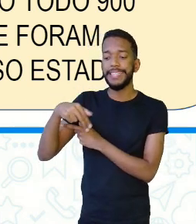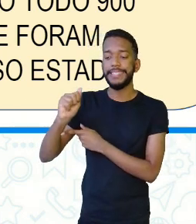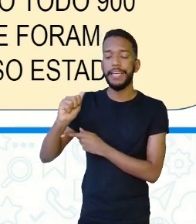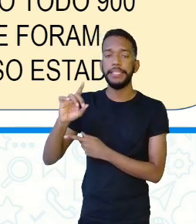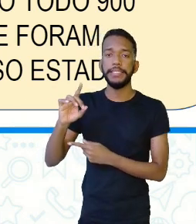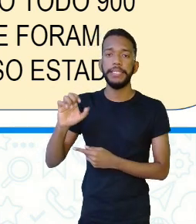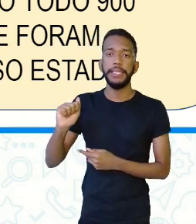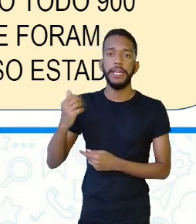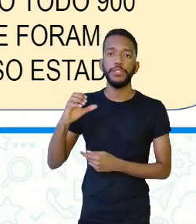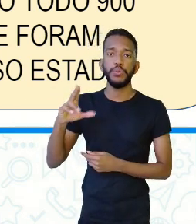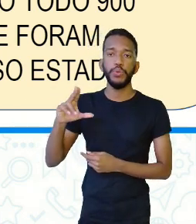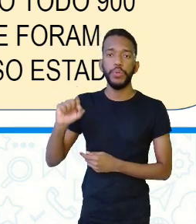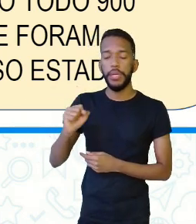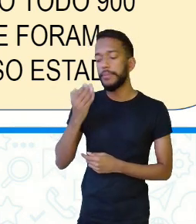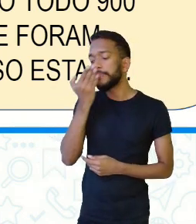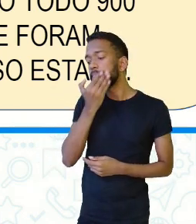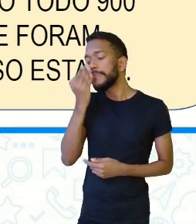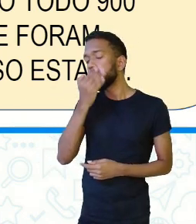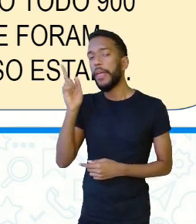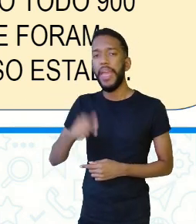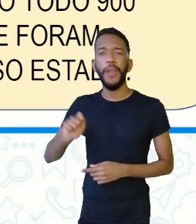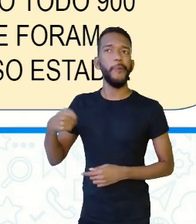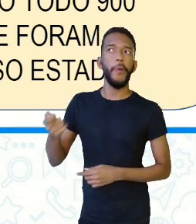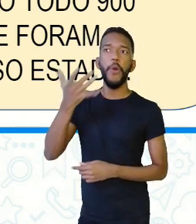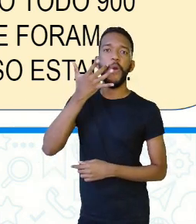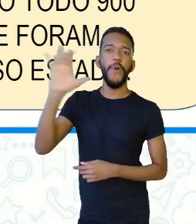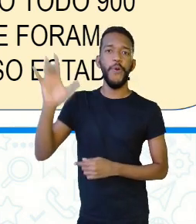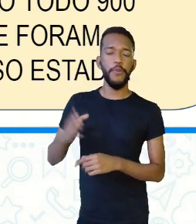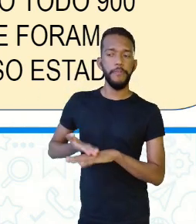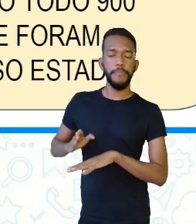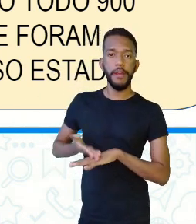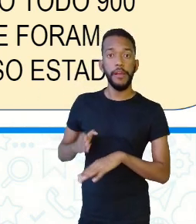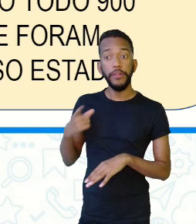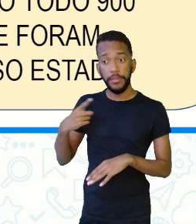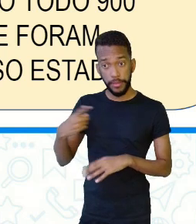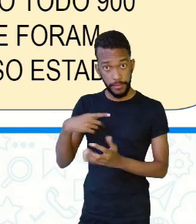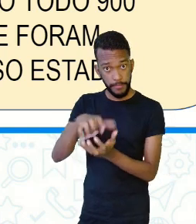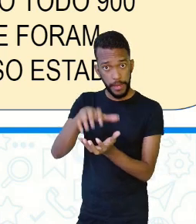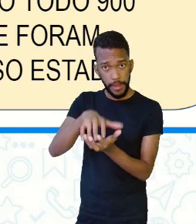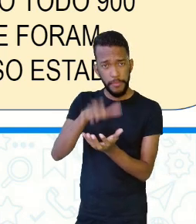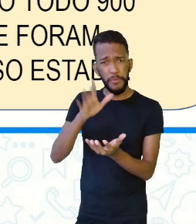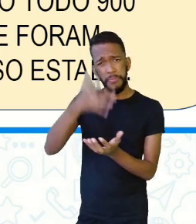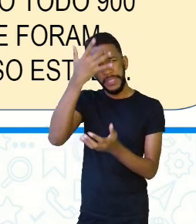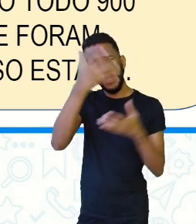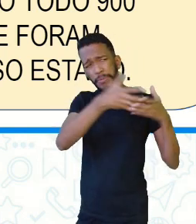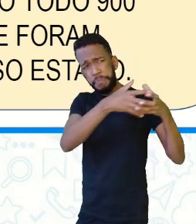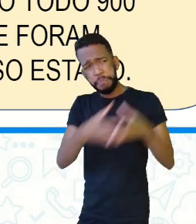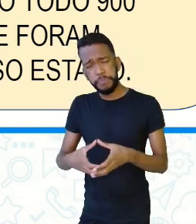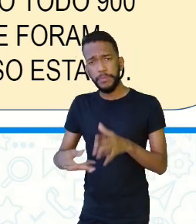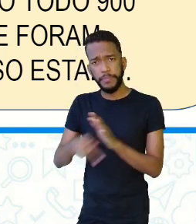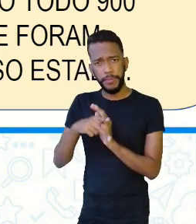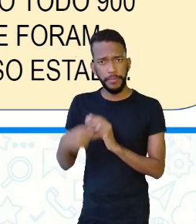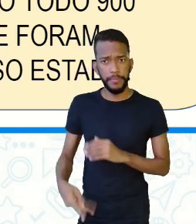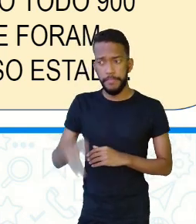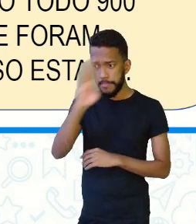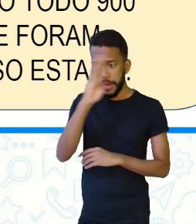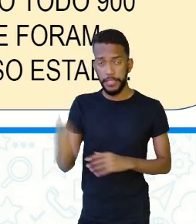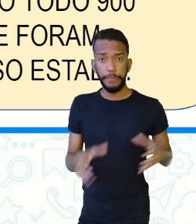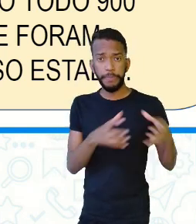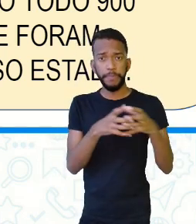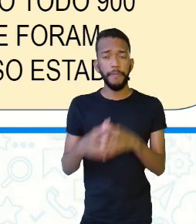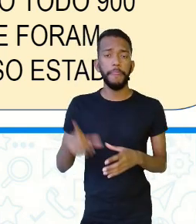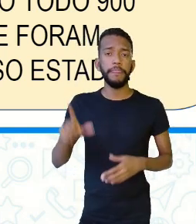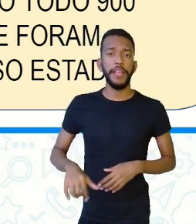ouro branco. Pernambuco foi o terceiro estado brasileiro que mais recebeu escravizados no Brasil. Foram ao